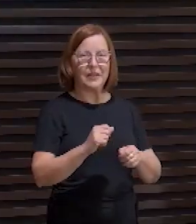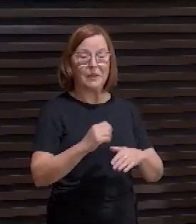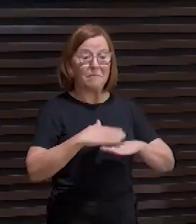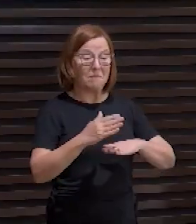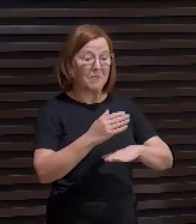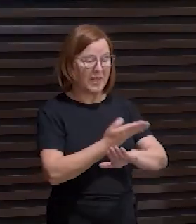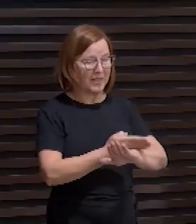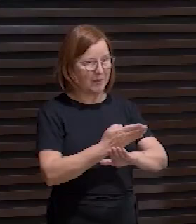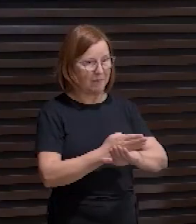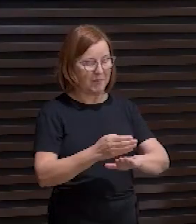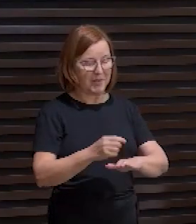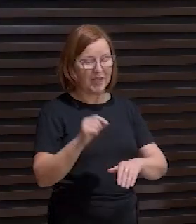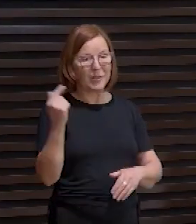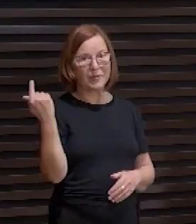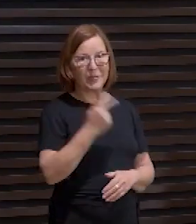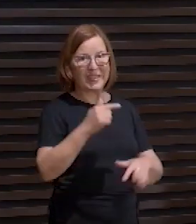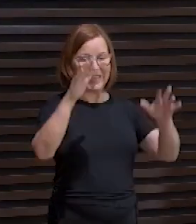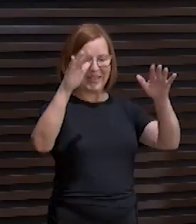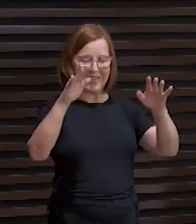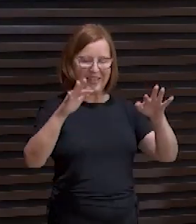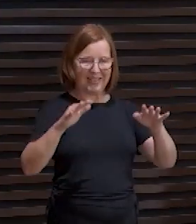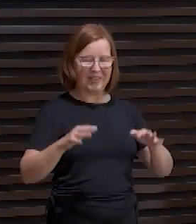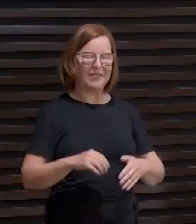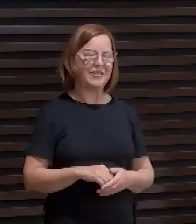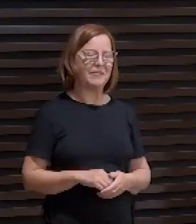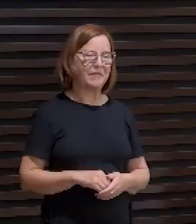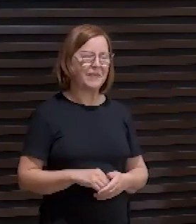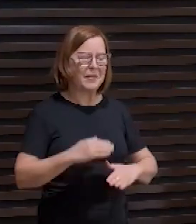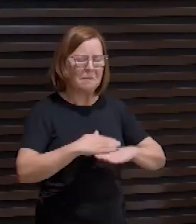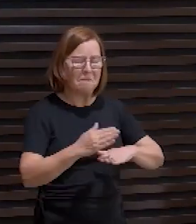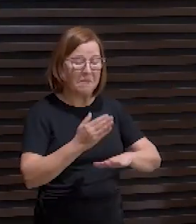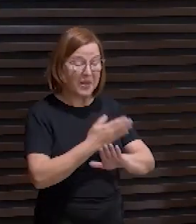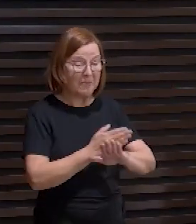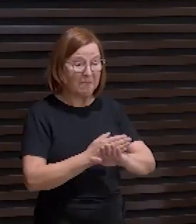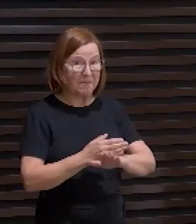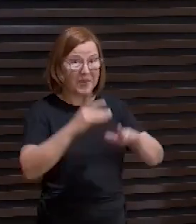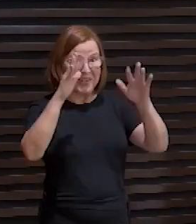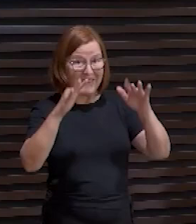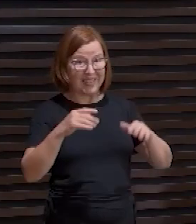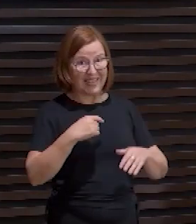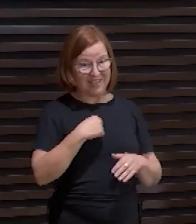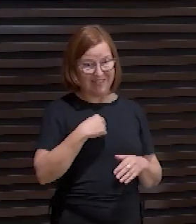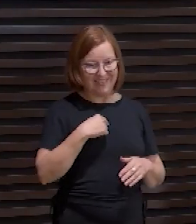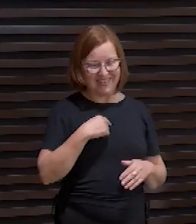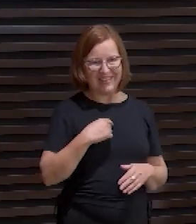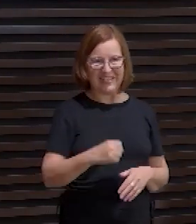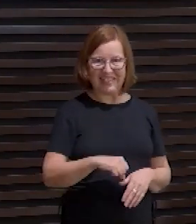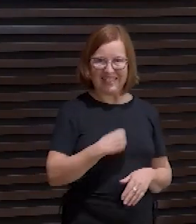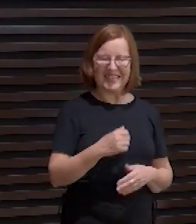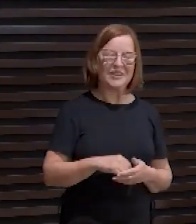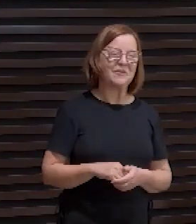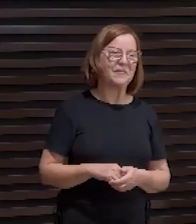Sim, como aquele sangue lavado, mais alvos que a neve serei. Aleluia, Senhor. E